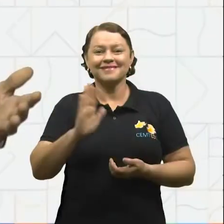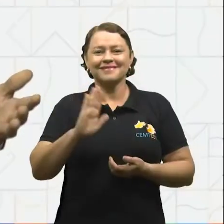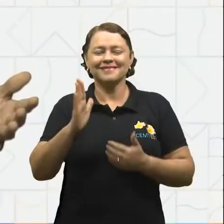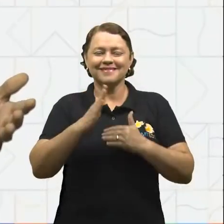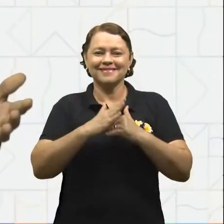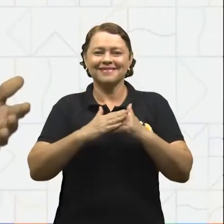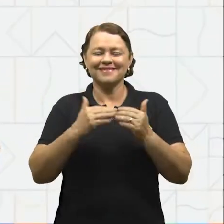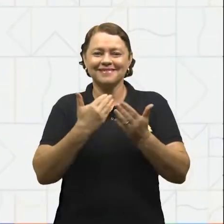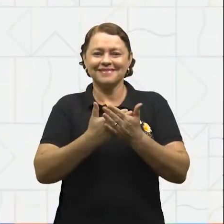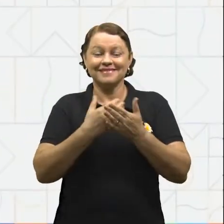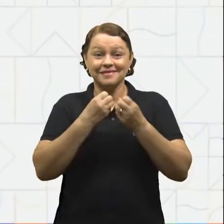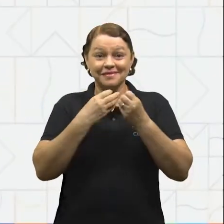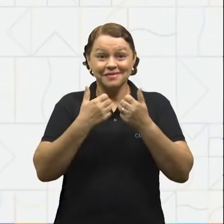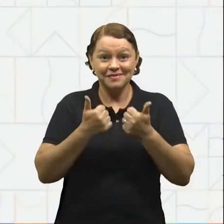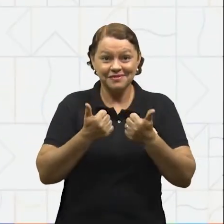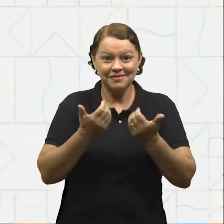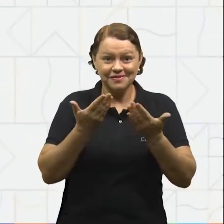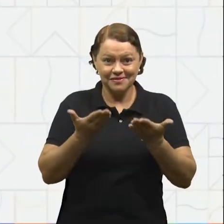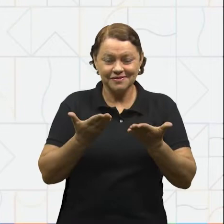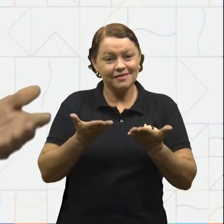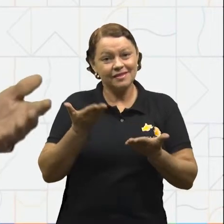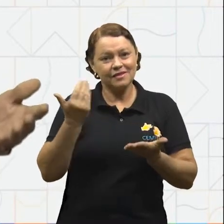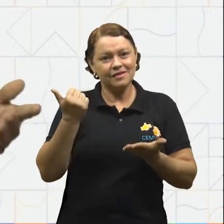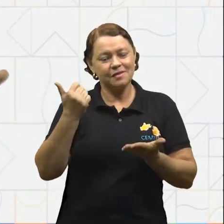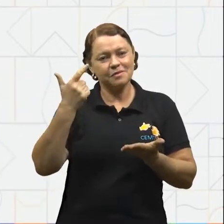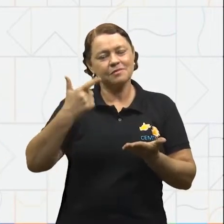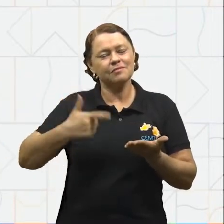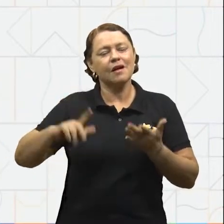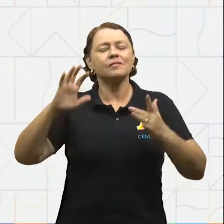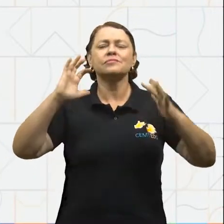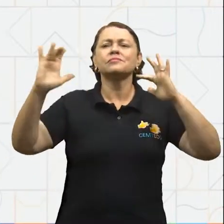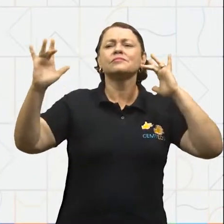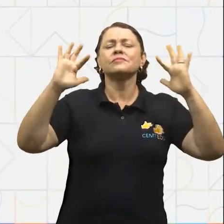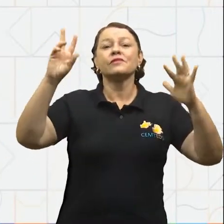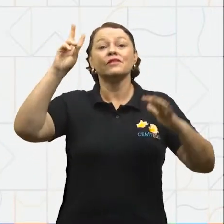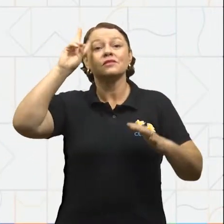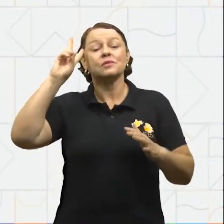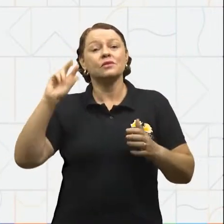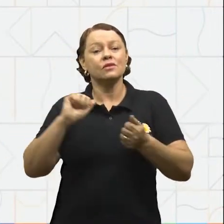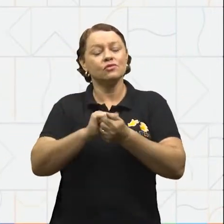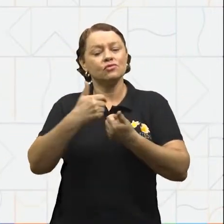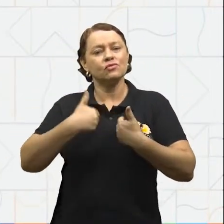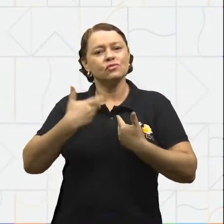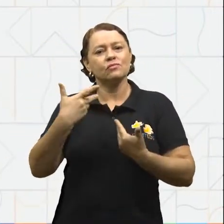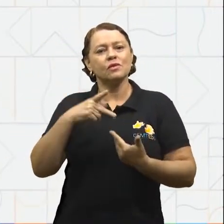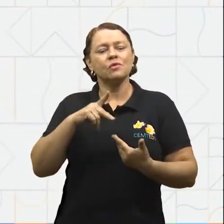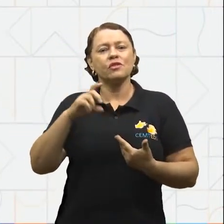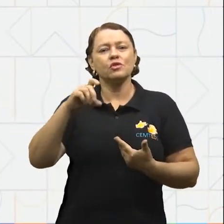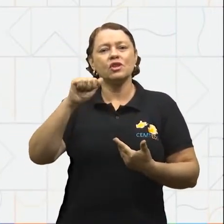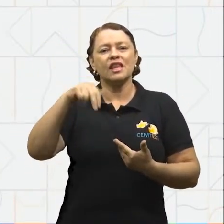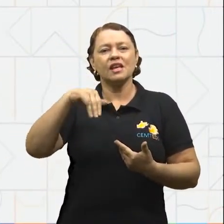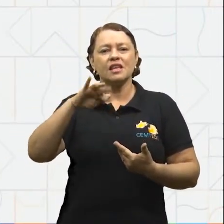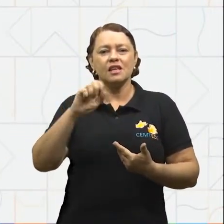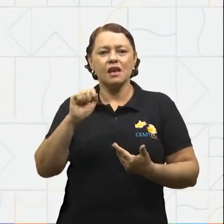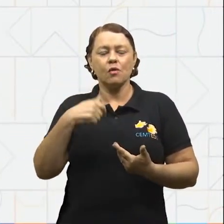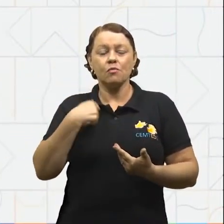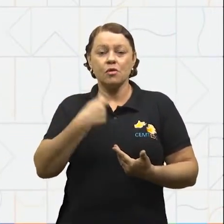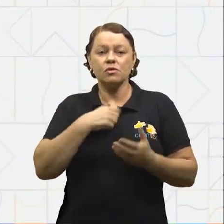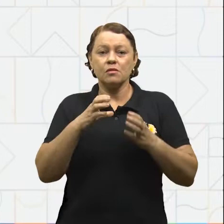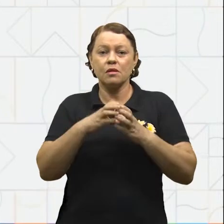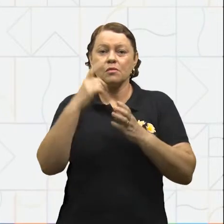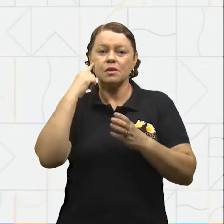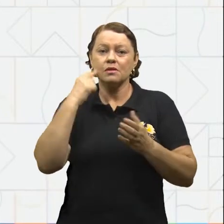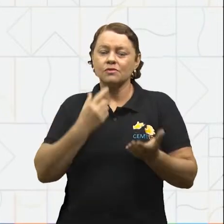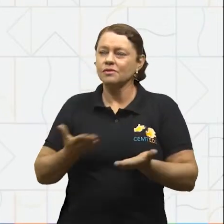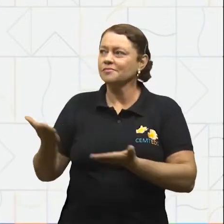Olá, querido estudante, tudo bem com você? Vamos para mais uma viagem pela história comigo, professor Daniel. O meu sinal